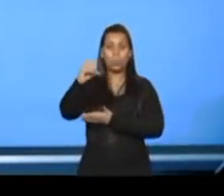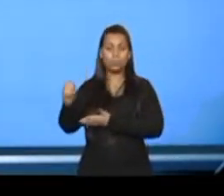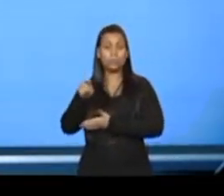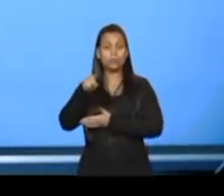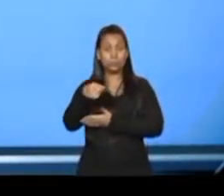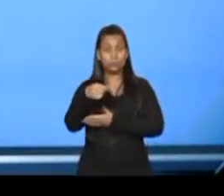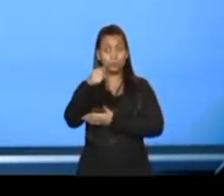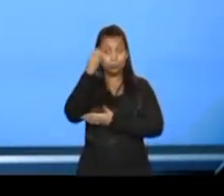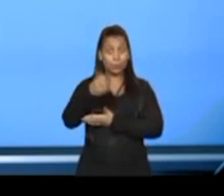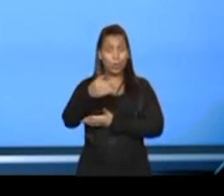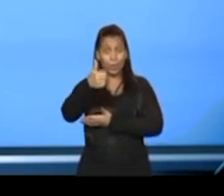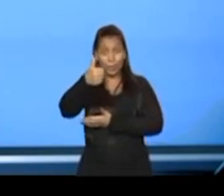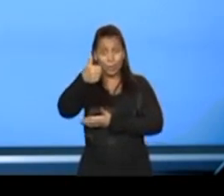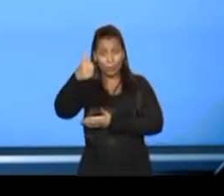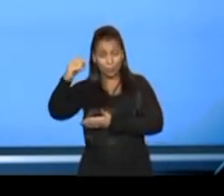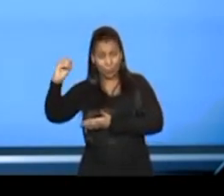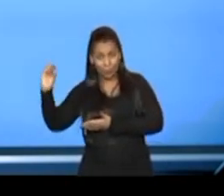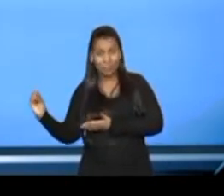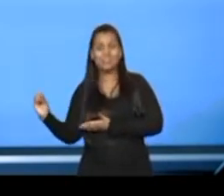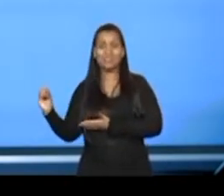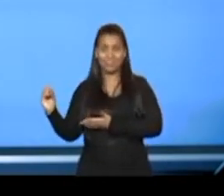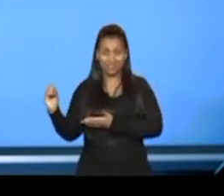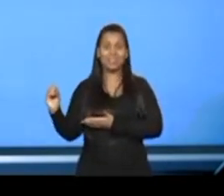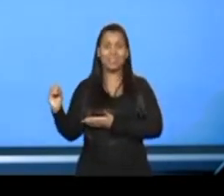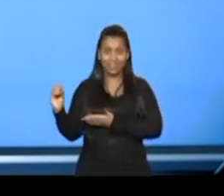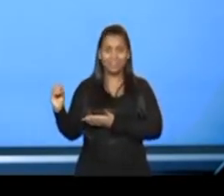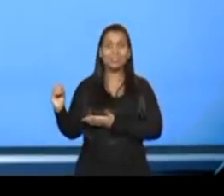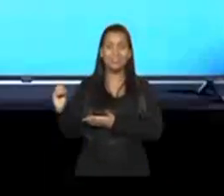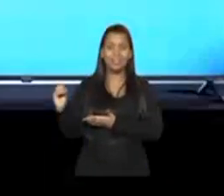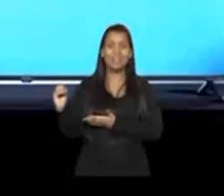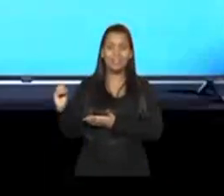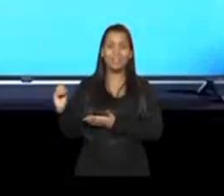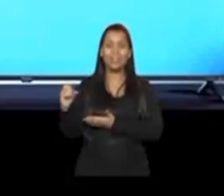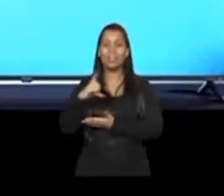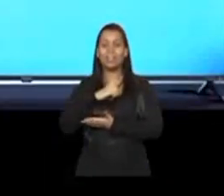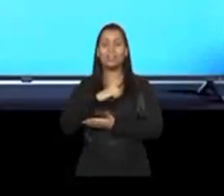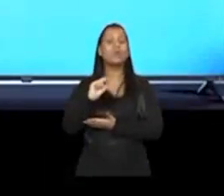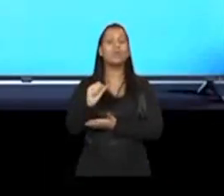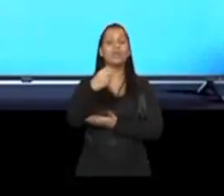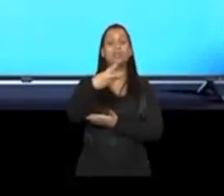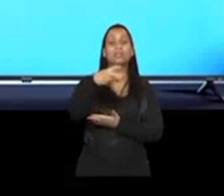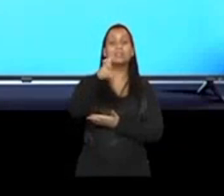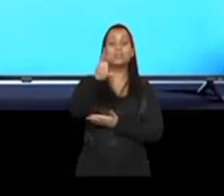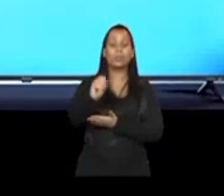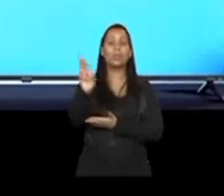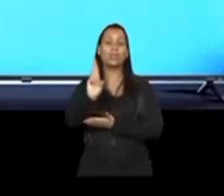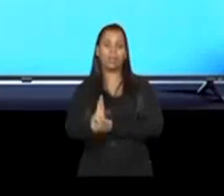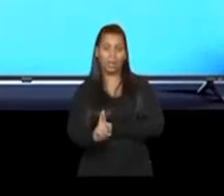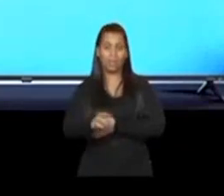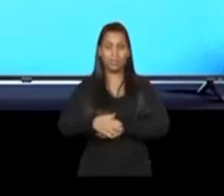14, a gente multiplica esses 14 descontos de R$ 25, obtendo os R$ 350 nessa segunda